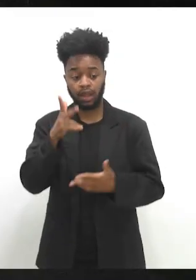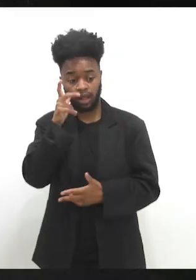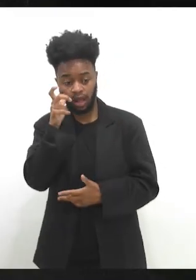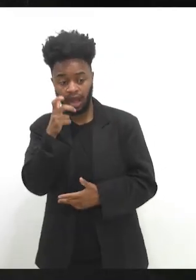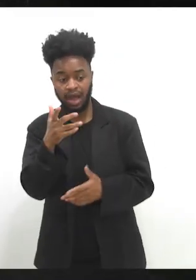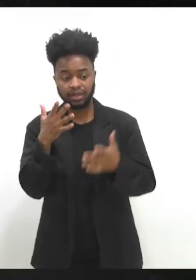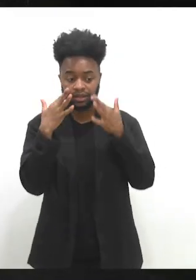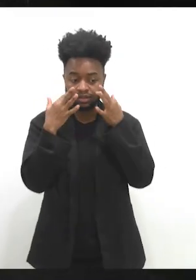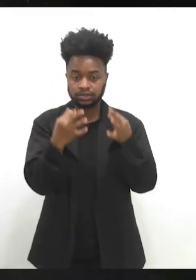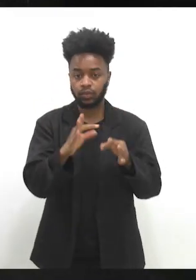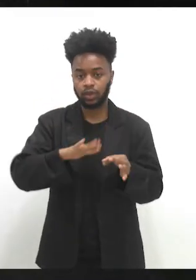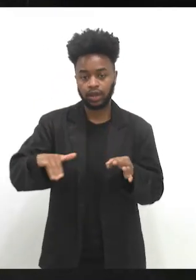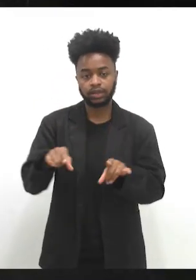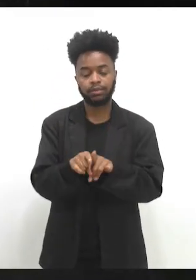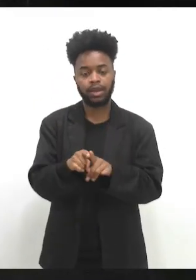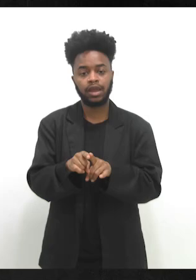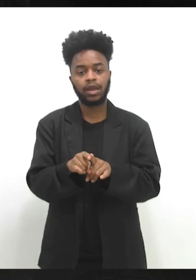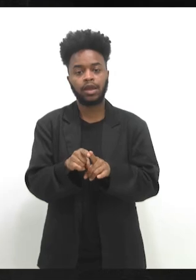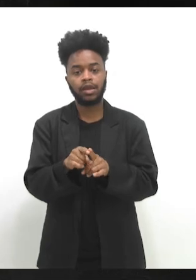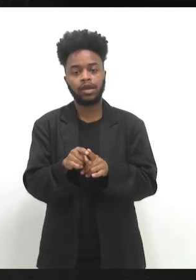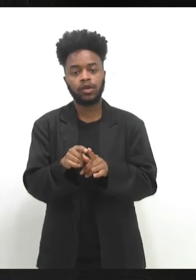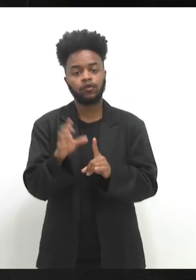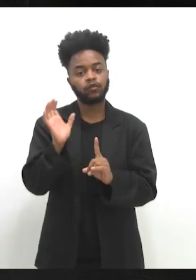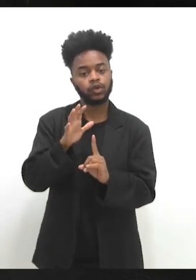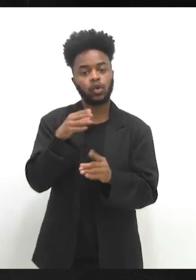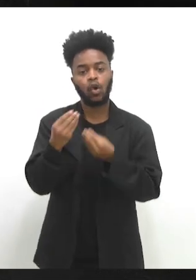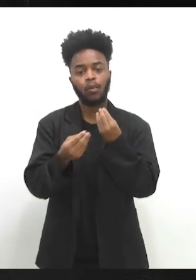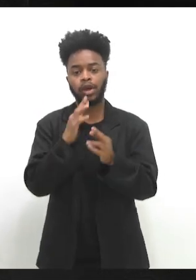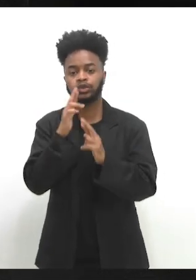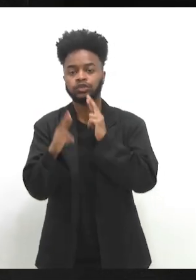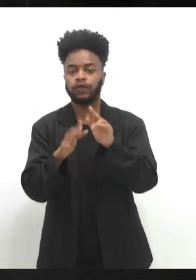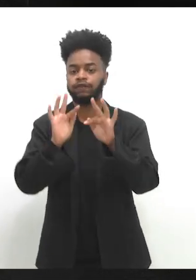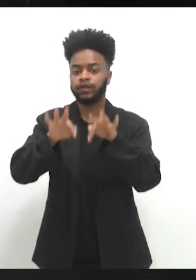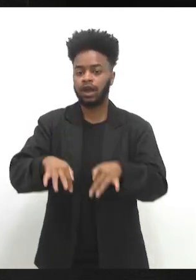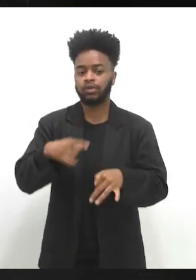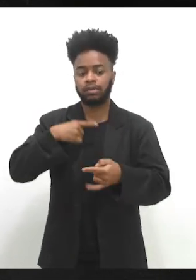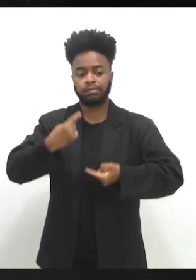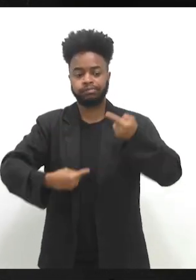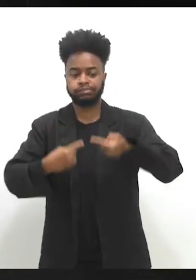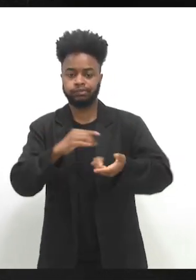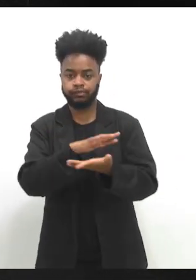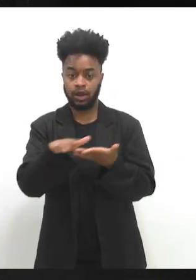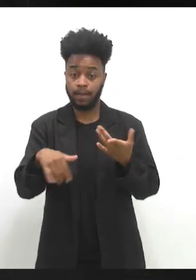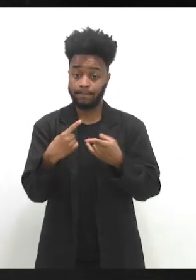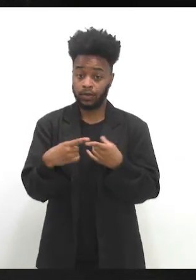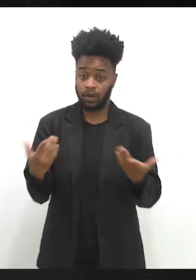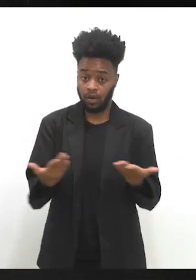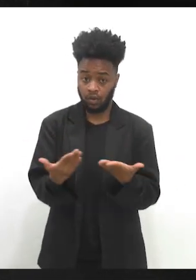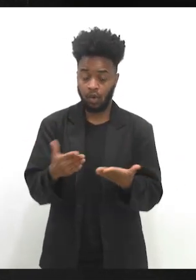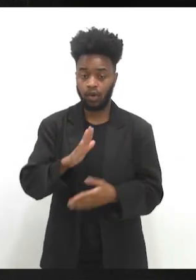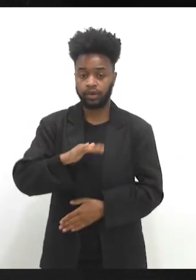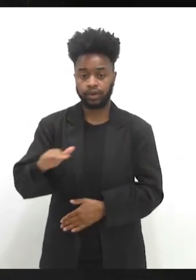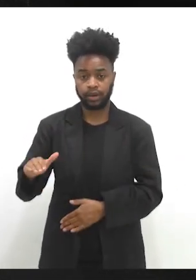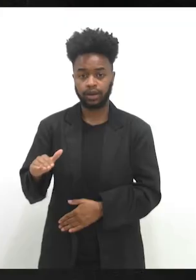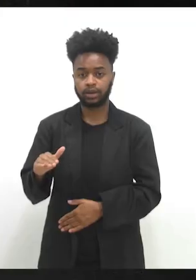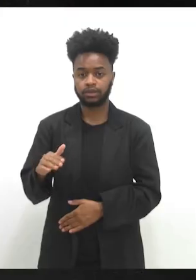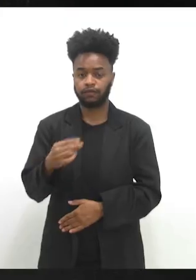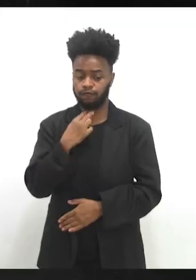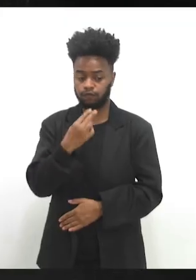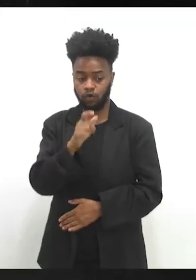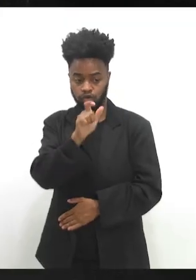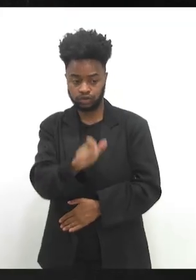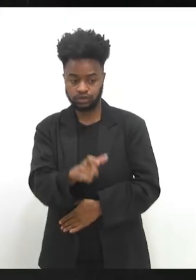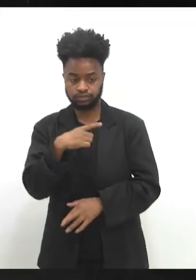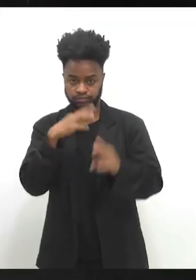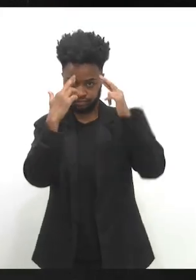escuta da criança interfere no resultado final em alguns embates, em algumas questões. Na essa maioria, criança agora, todos. Assim, a voz